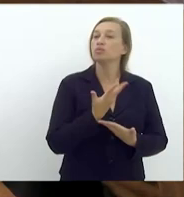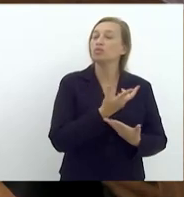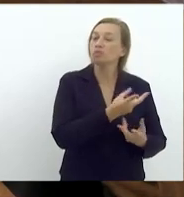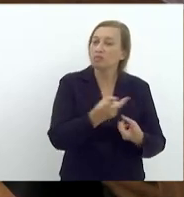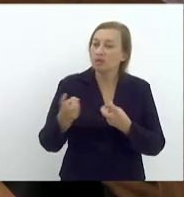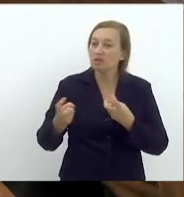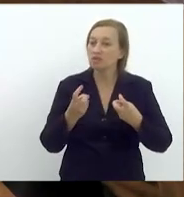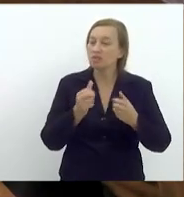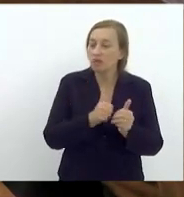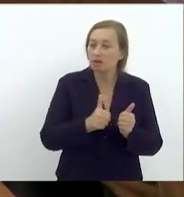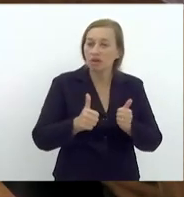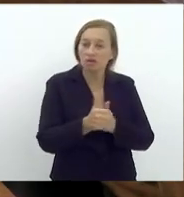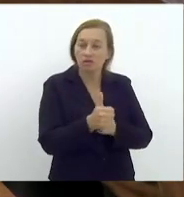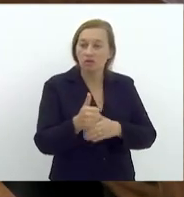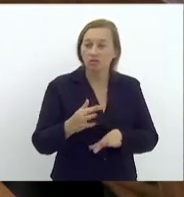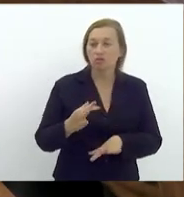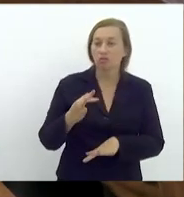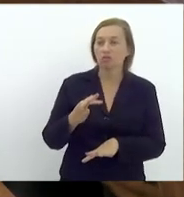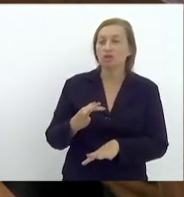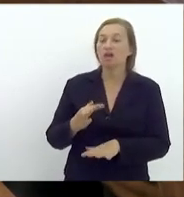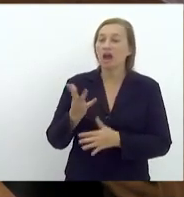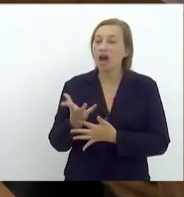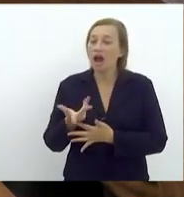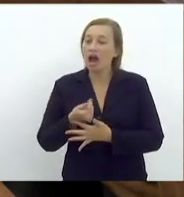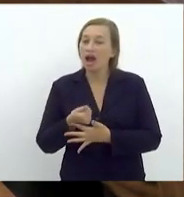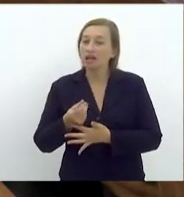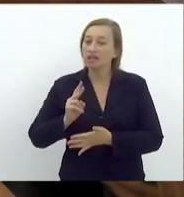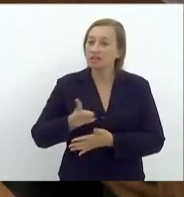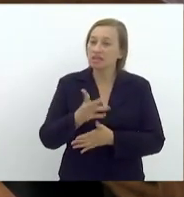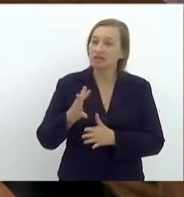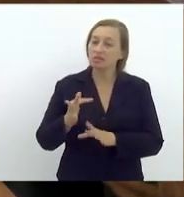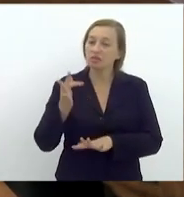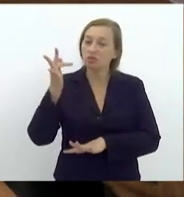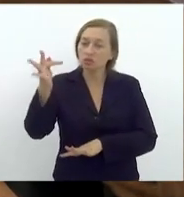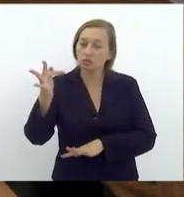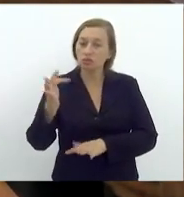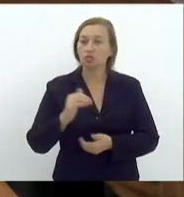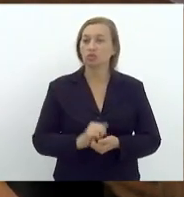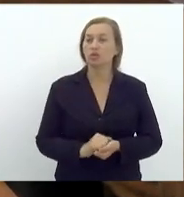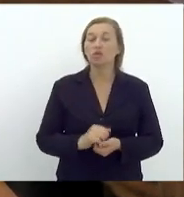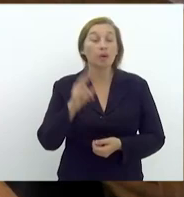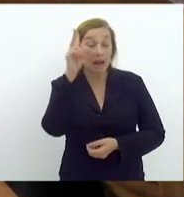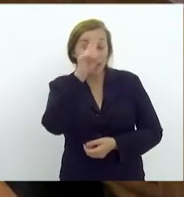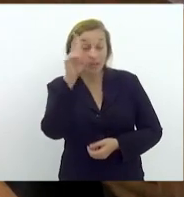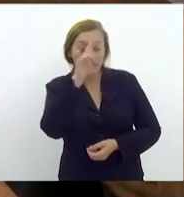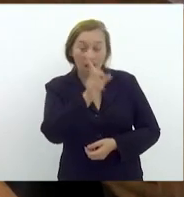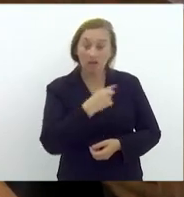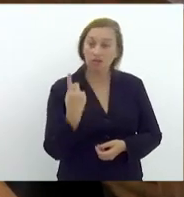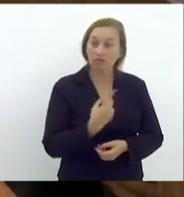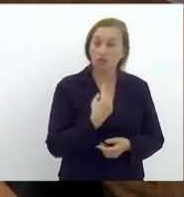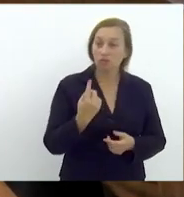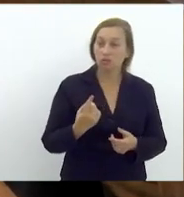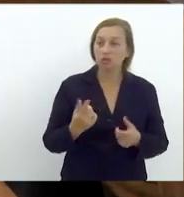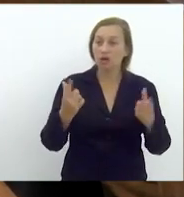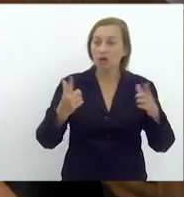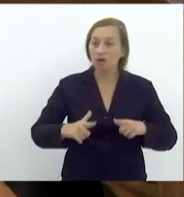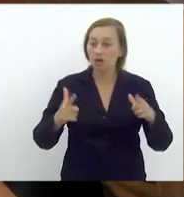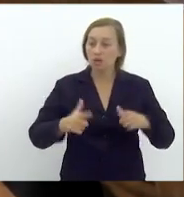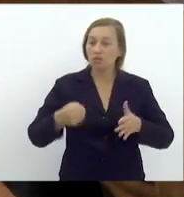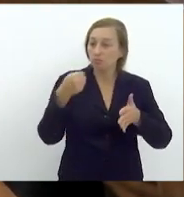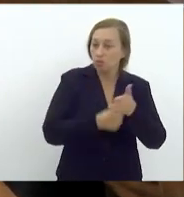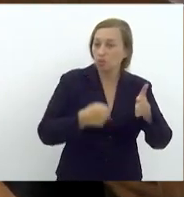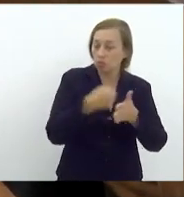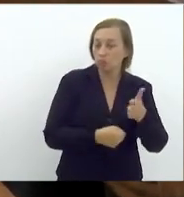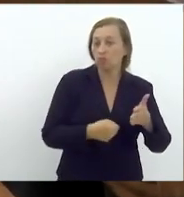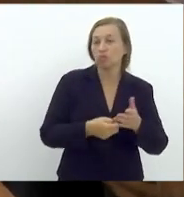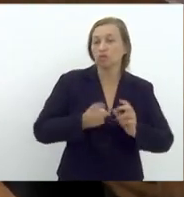sempre à frente do tempo e que a arte sempre ande a frente do tempo para nos lembrar para onde a nossa luta Deva caminhar